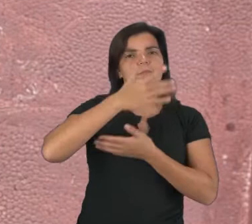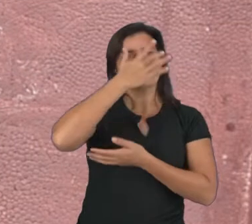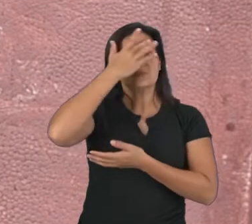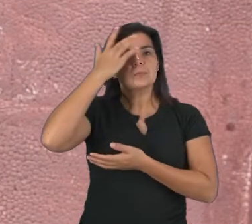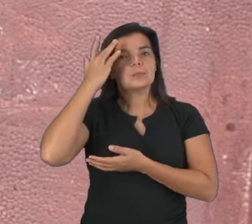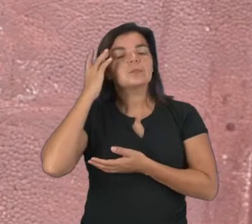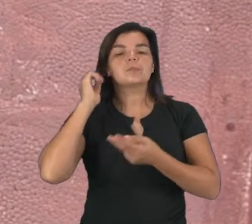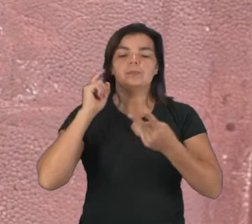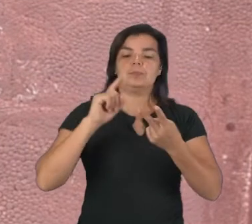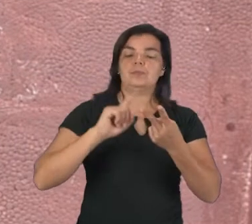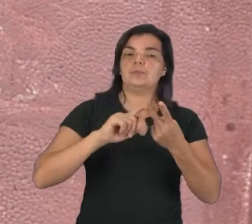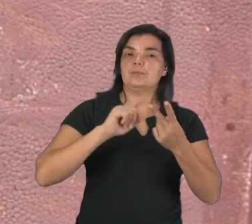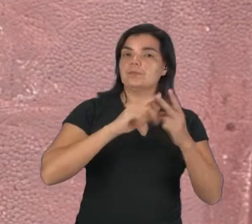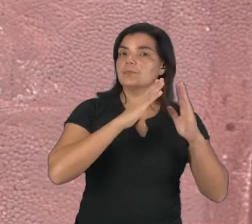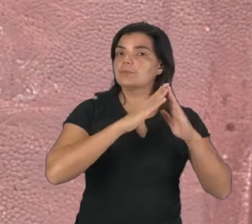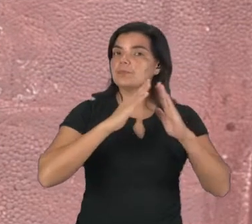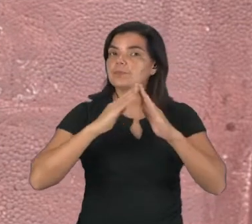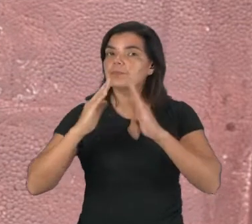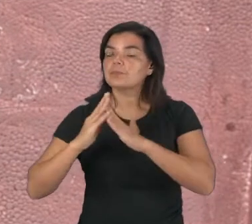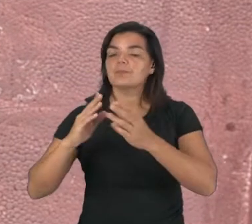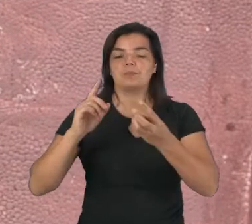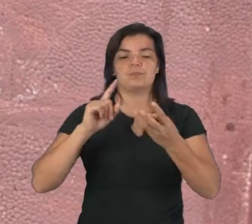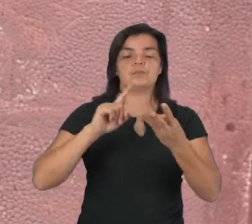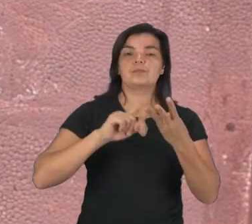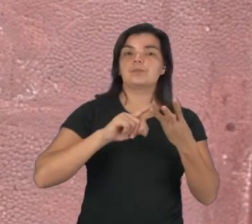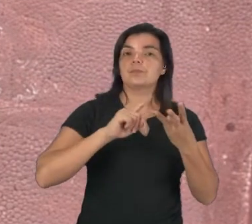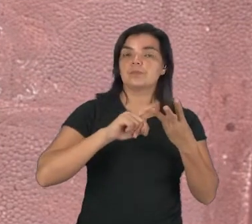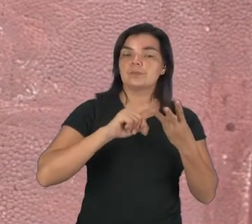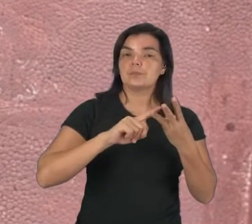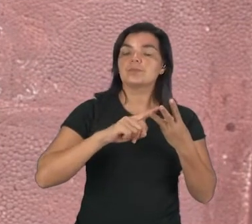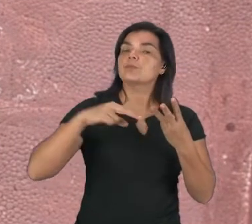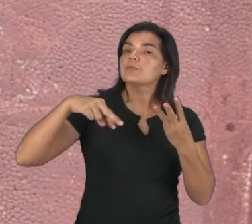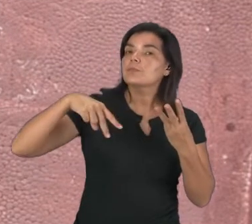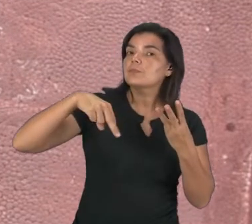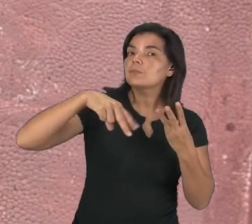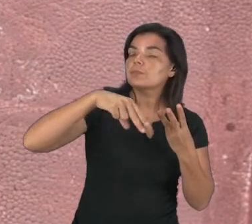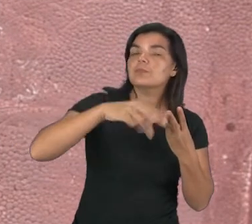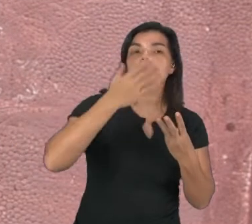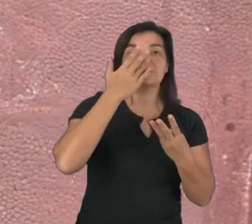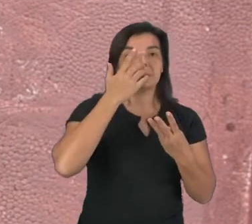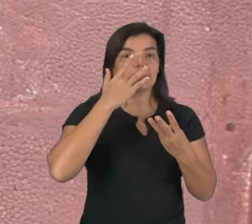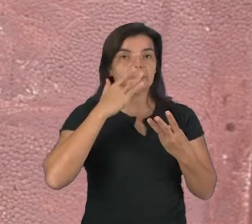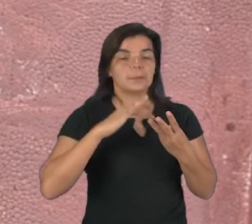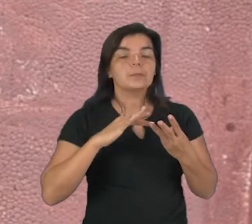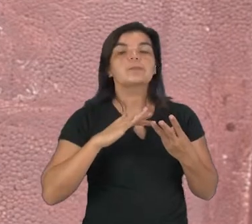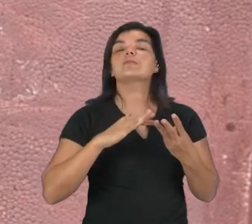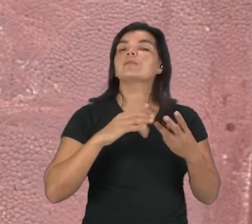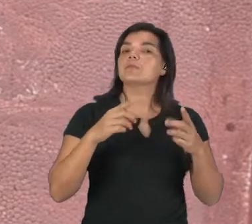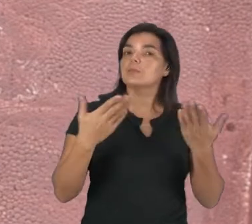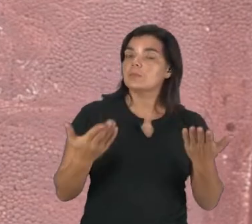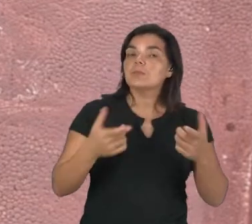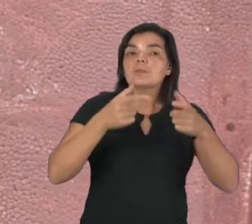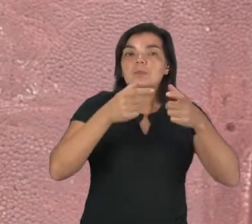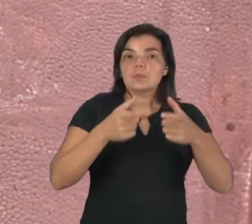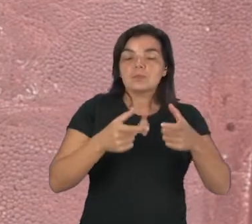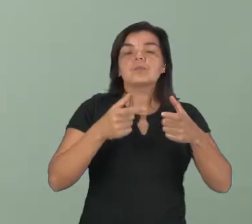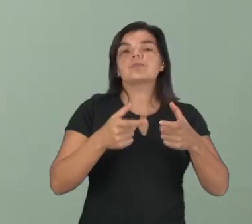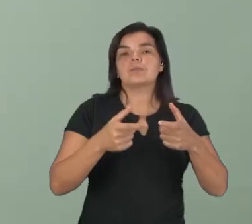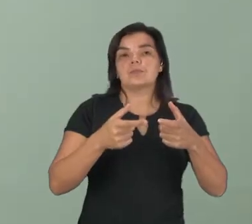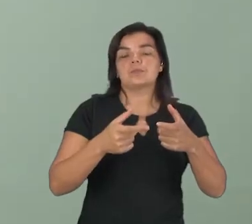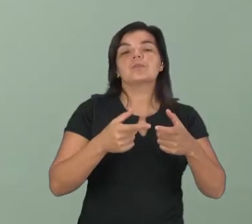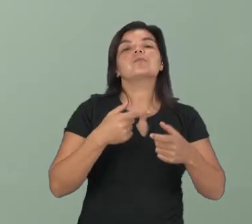Tem várias casas, tem pessoas andando, tem crianças. Então era um local